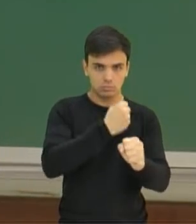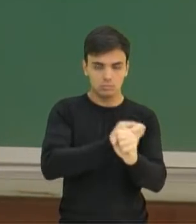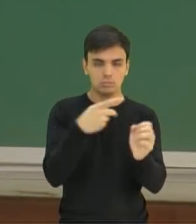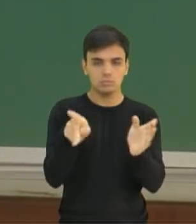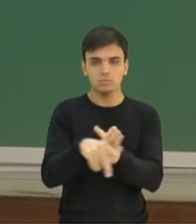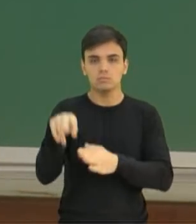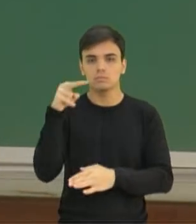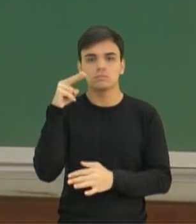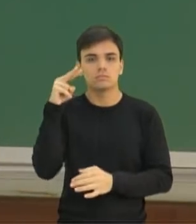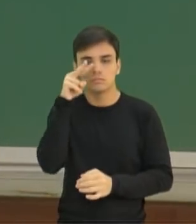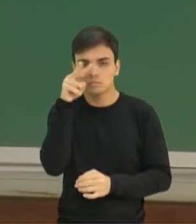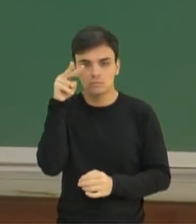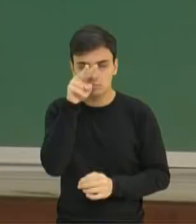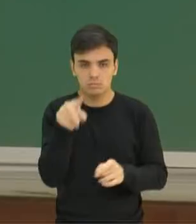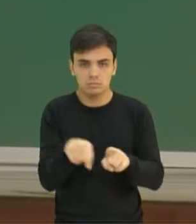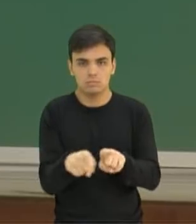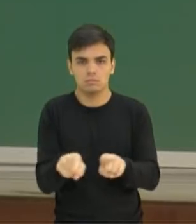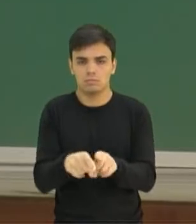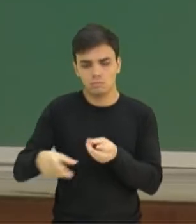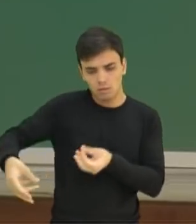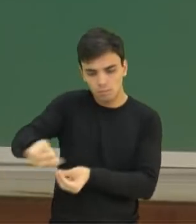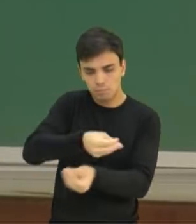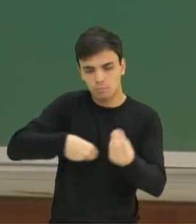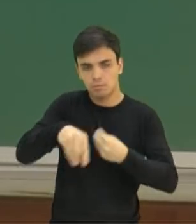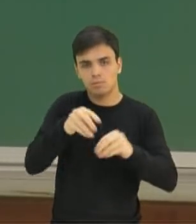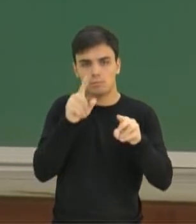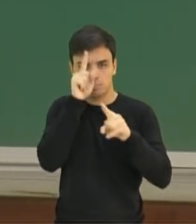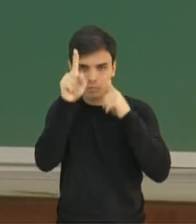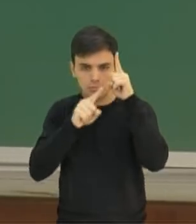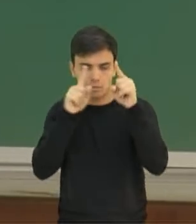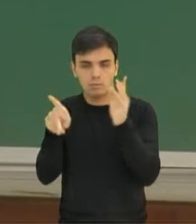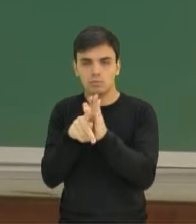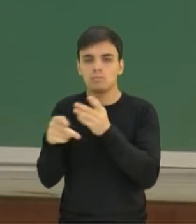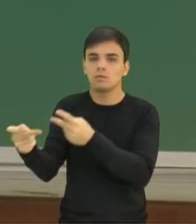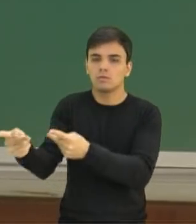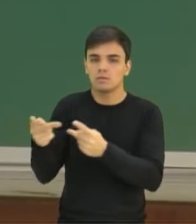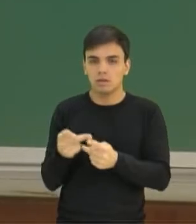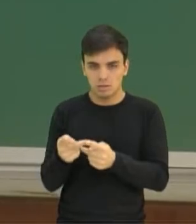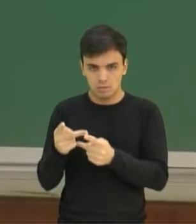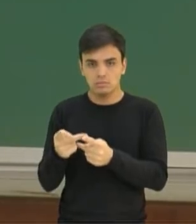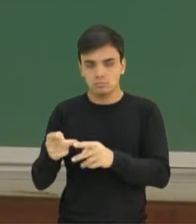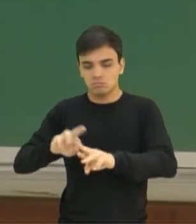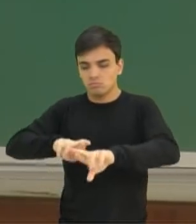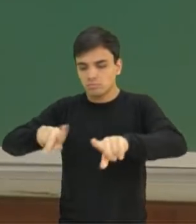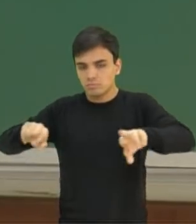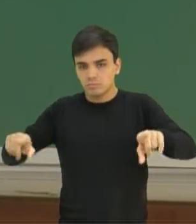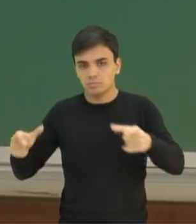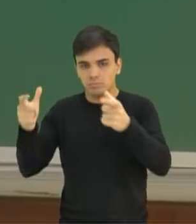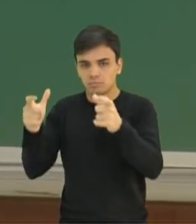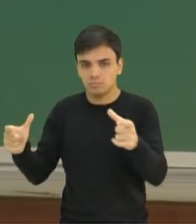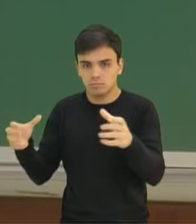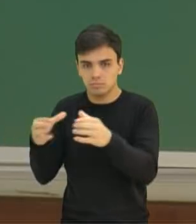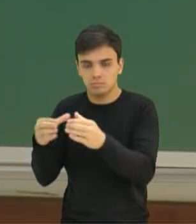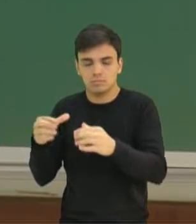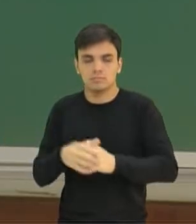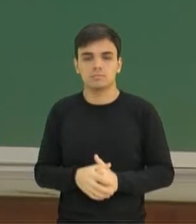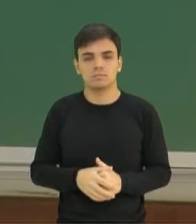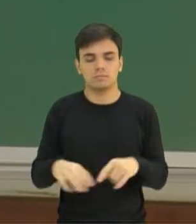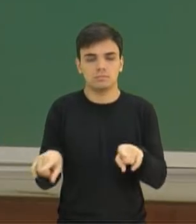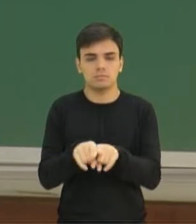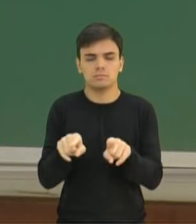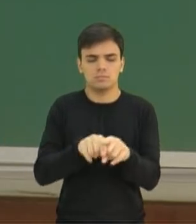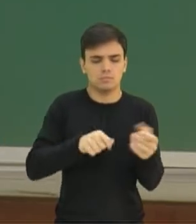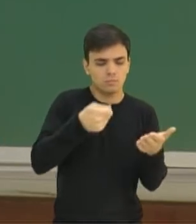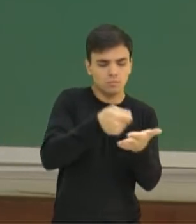região, envolvendo toda essa ideia ali da visitação de diferentes pontos na região, certo?